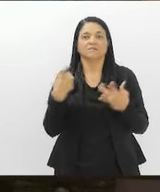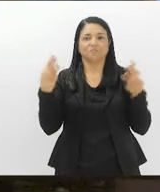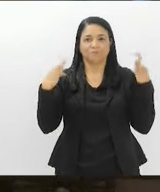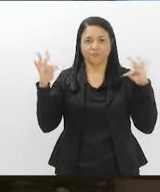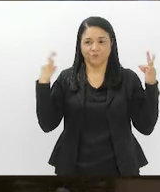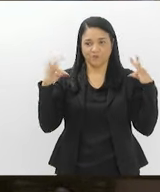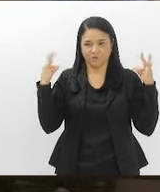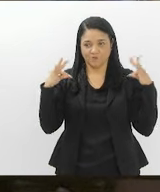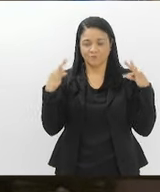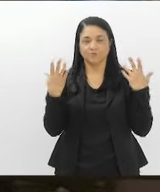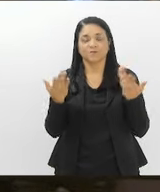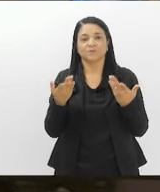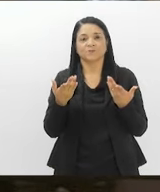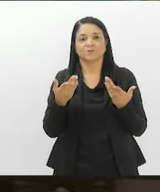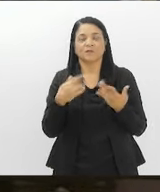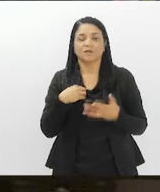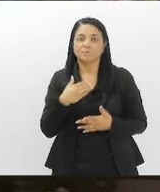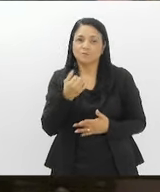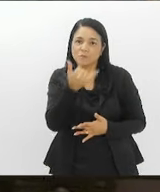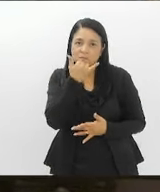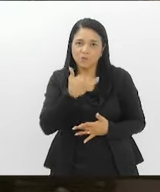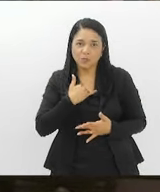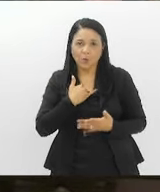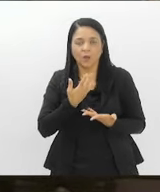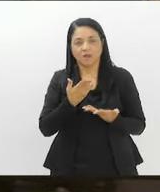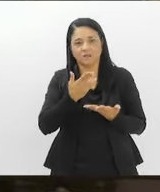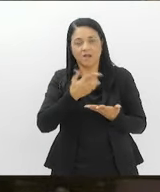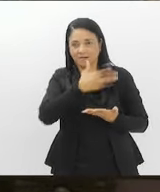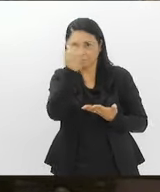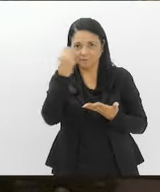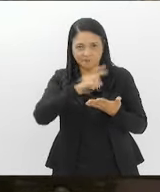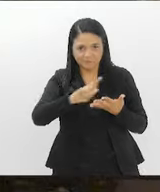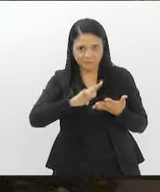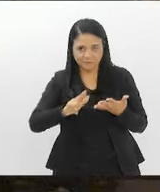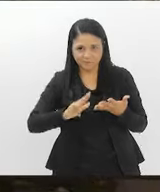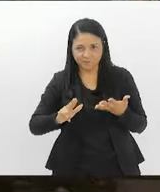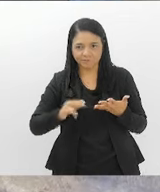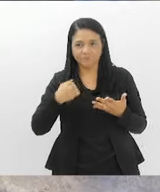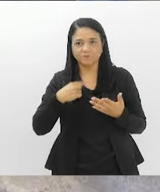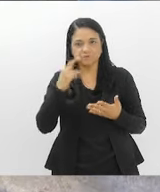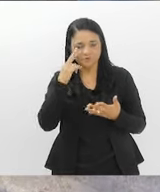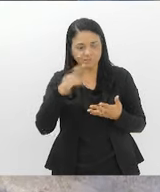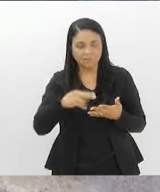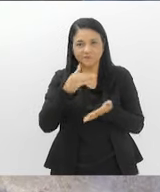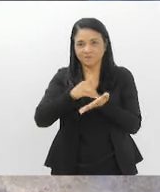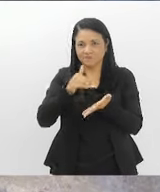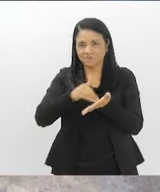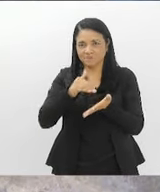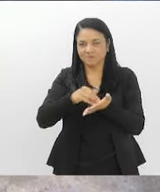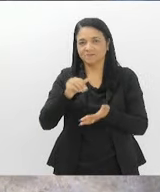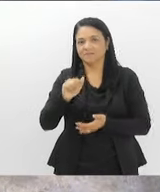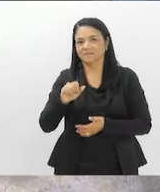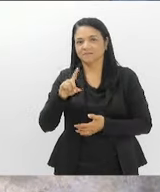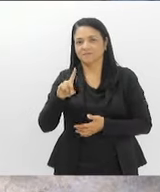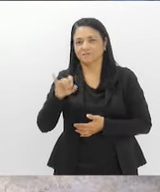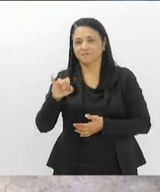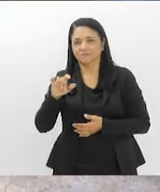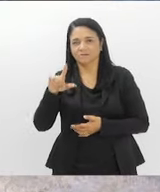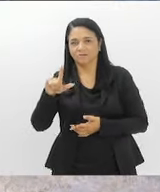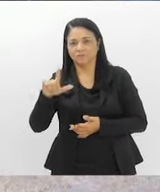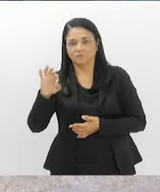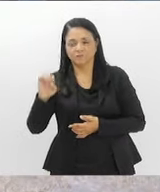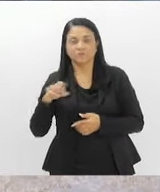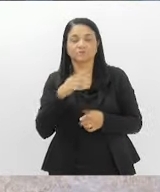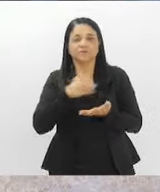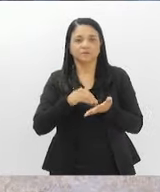aos que não foram citados, eu vou olhando aqui. Já vi secretária Dilso Farias presente, secretário de Segurança Pública,